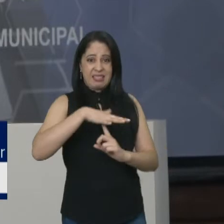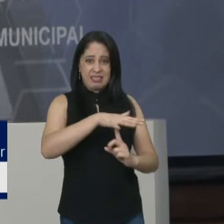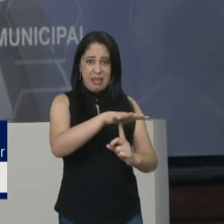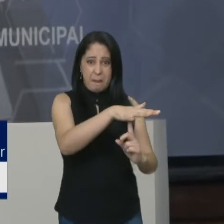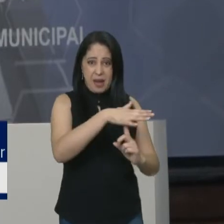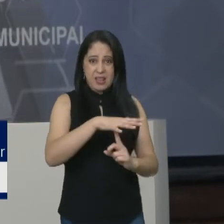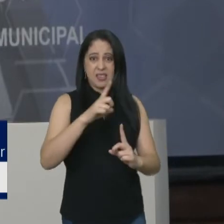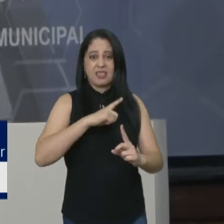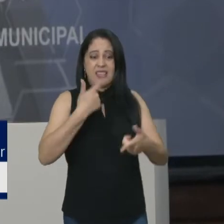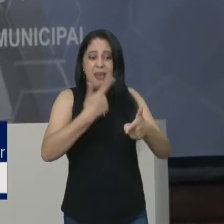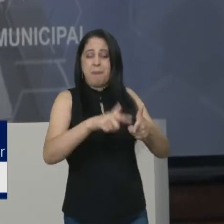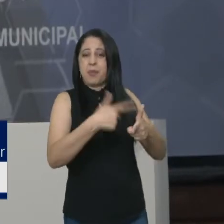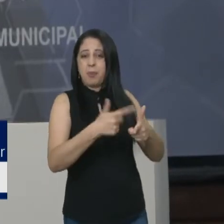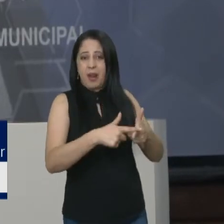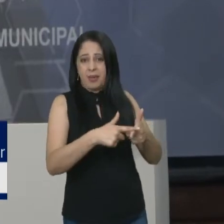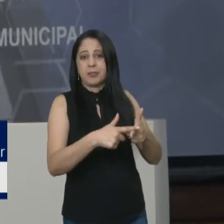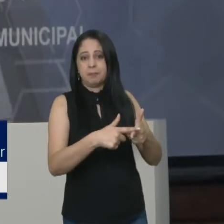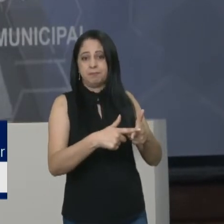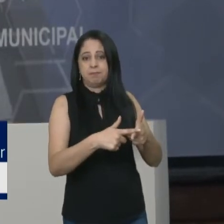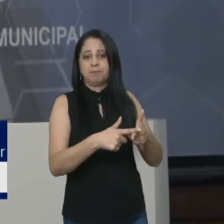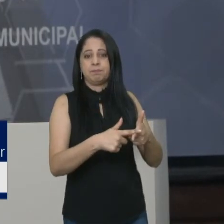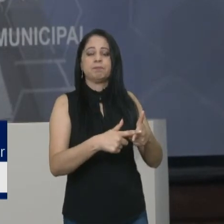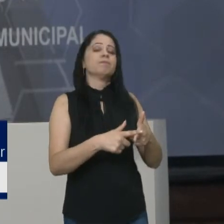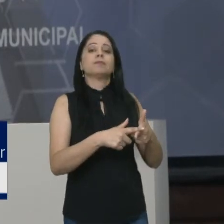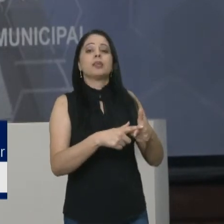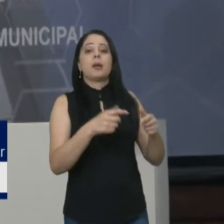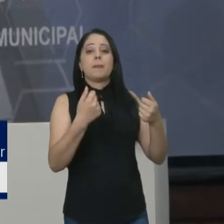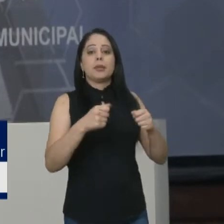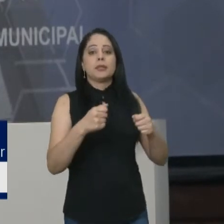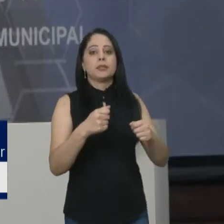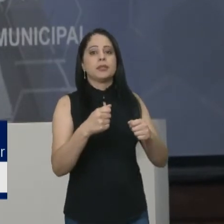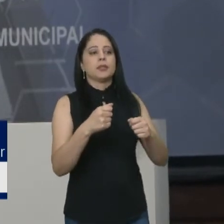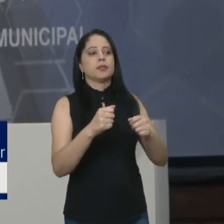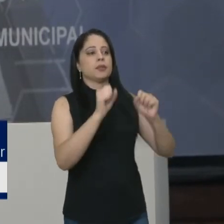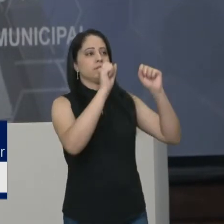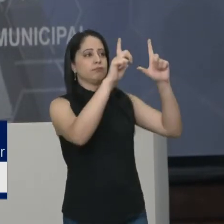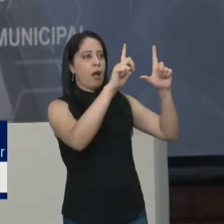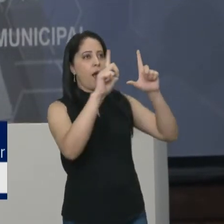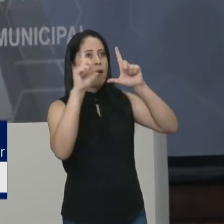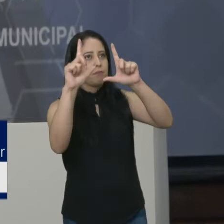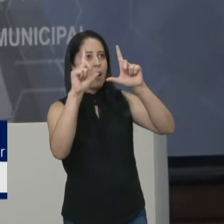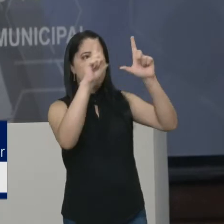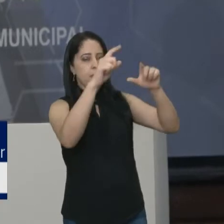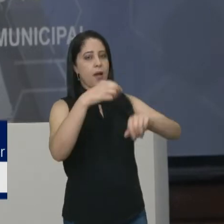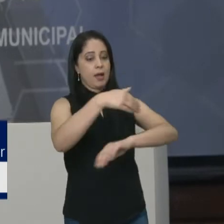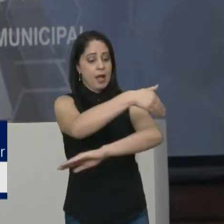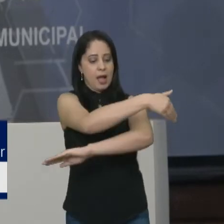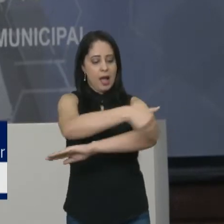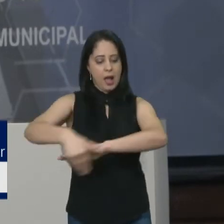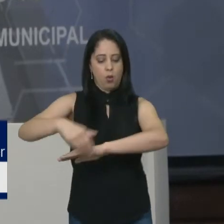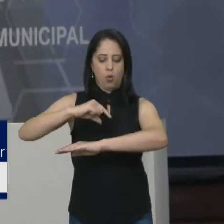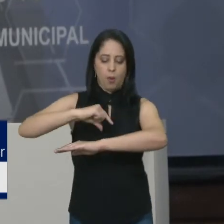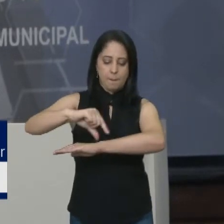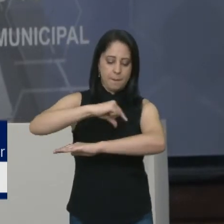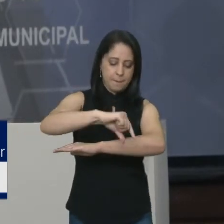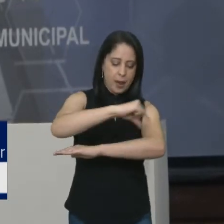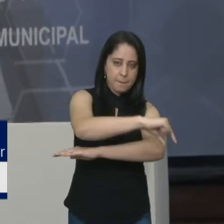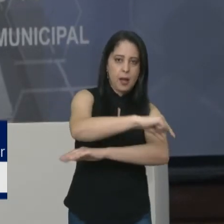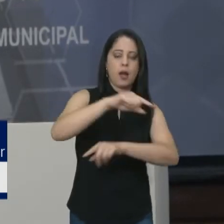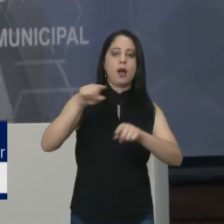principalmente fim de semana. Para que seja colocado ali sinalizações, faixa de travessia, rampa